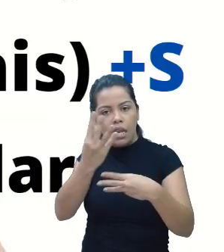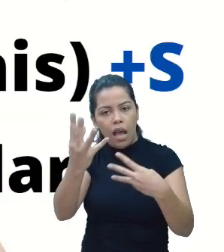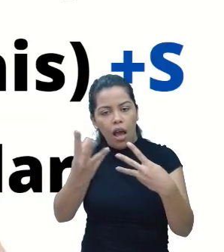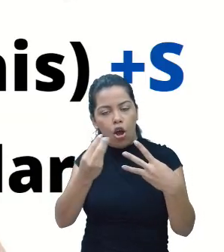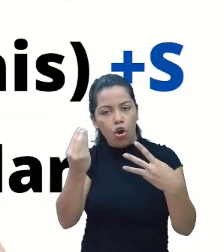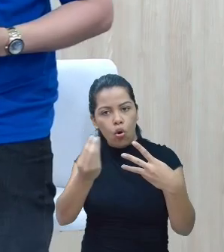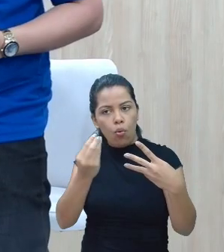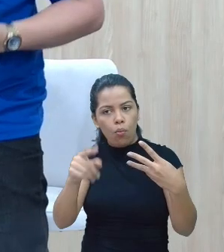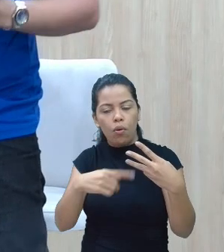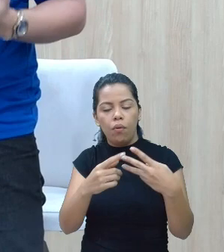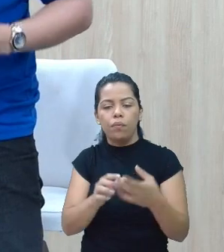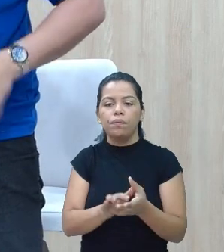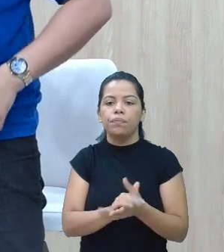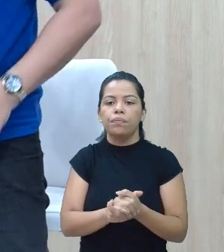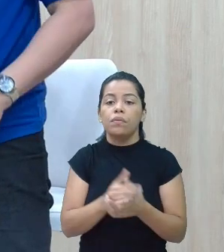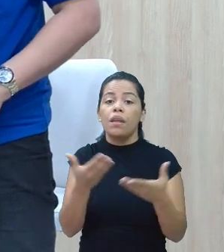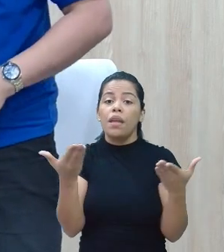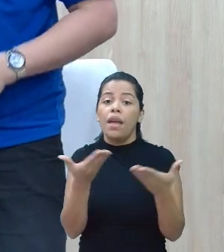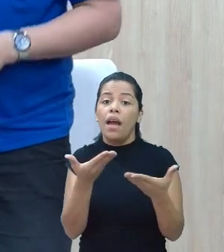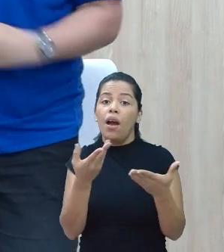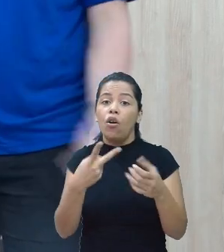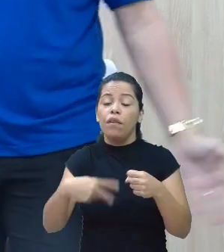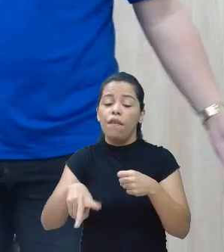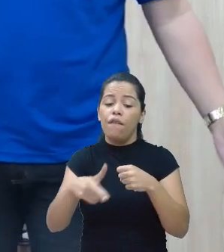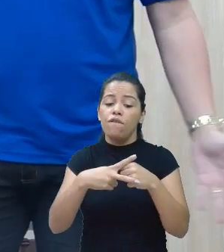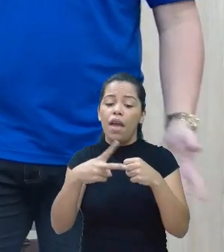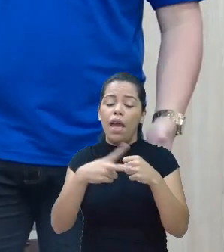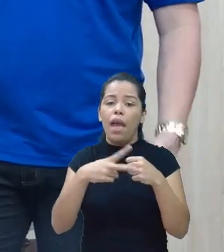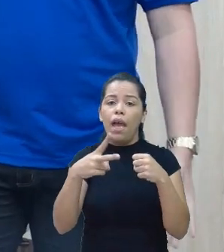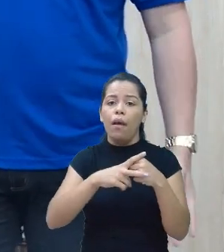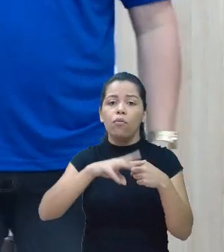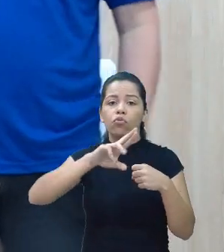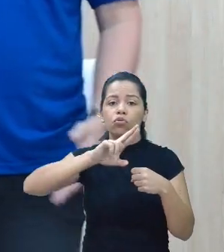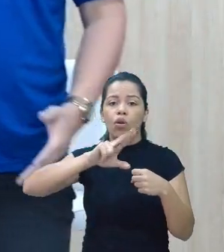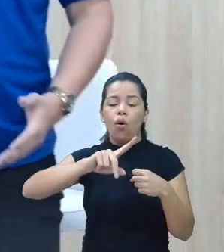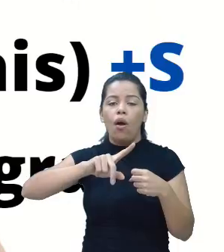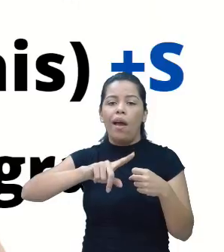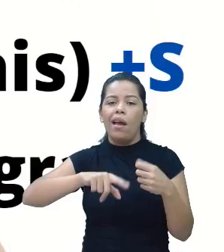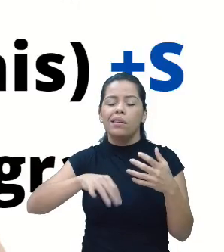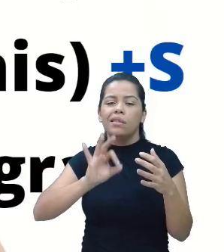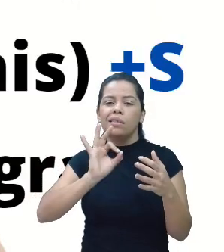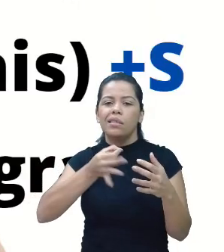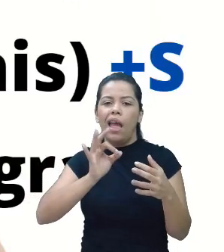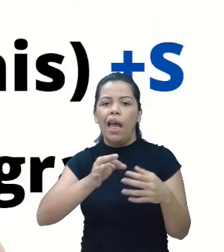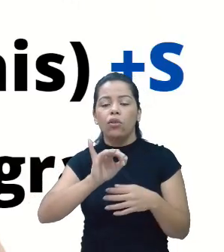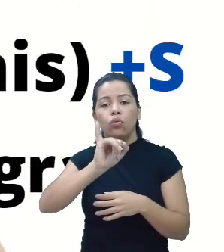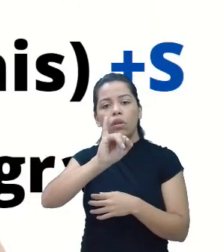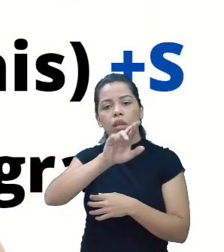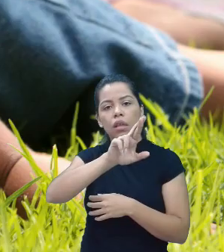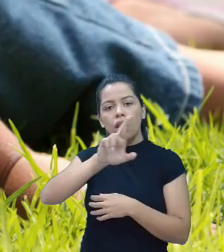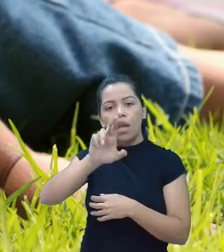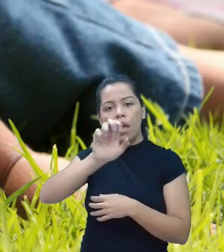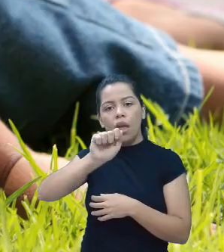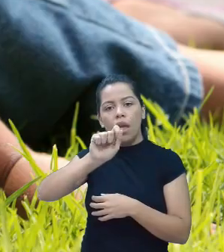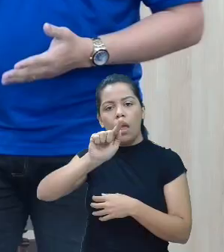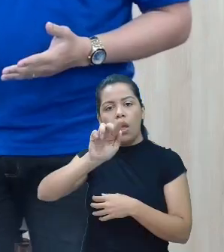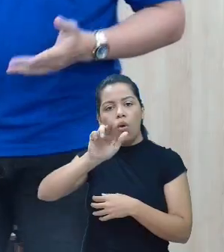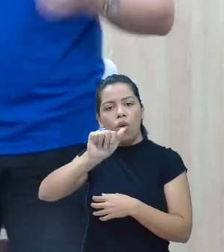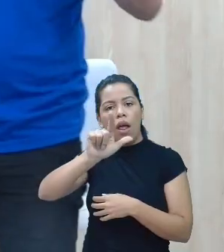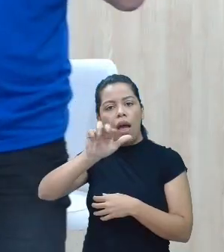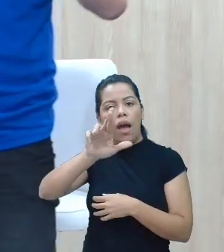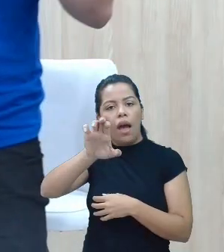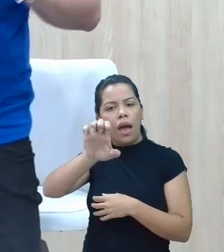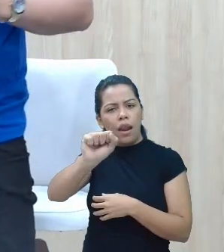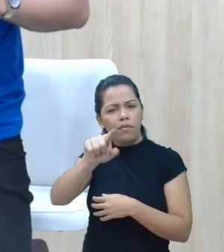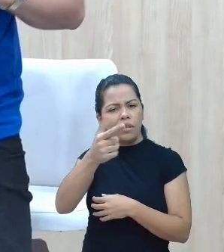E agora uma seção dos irregulares. Professor, e aí os irregulares? Irregulares não tem regra, gente. Irregulares, lembra